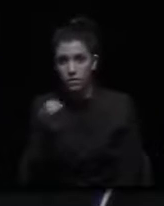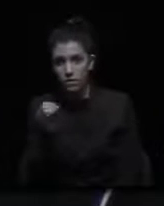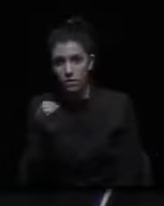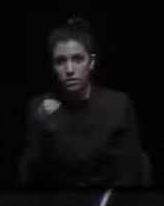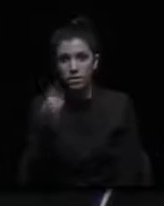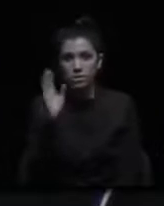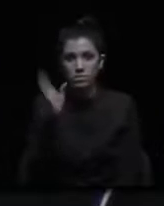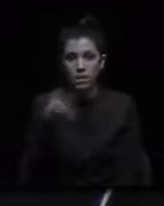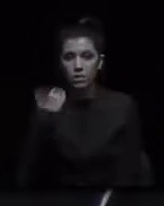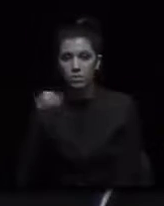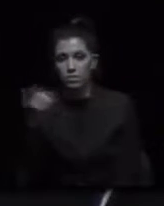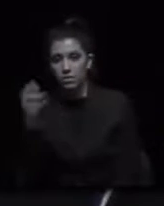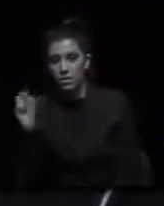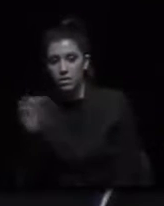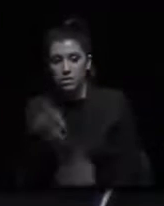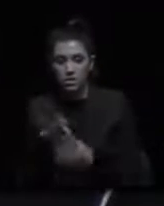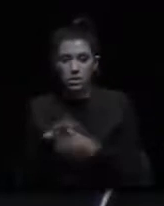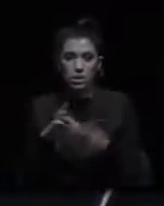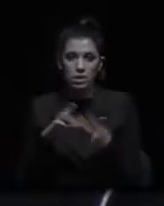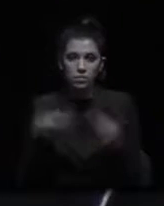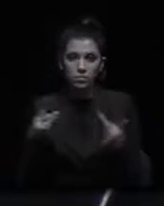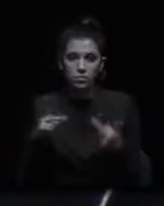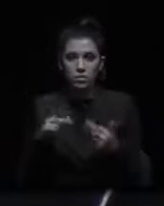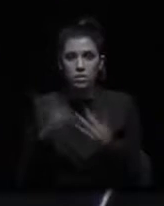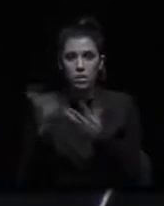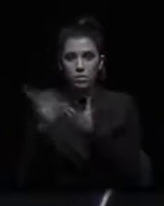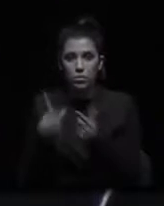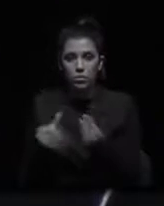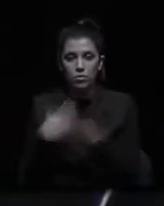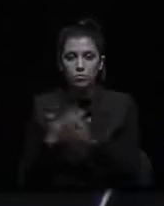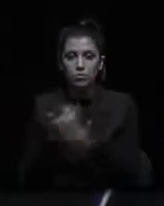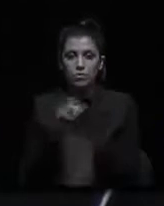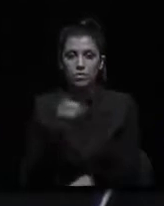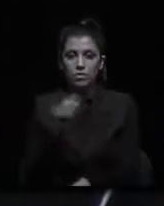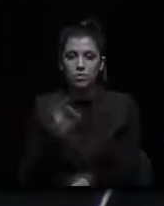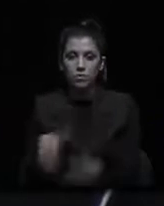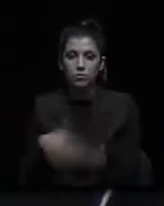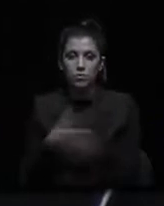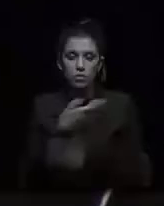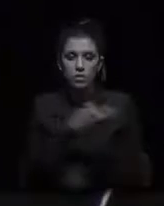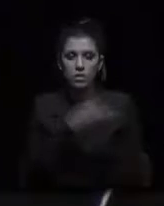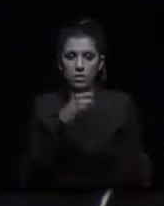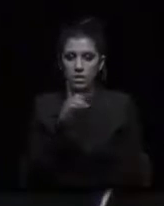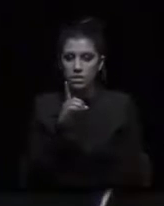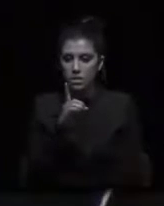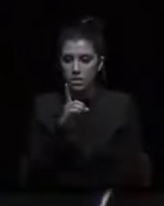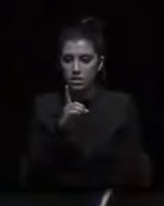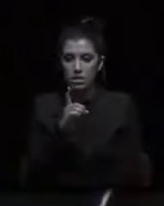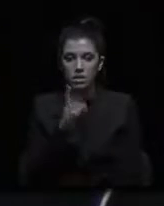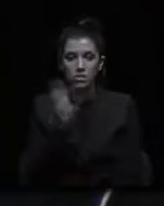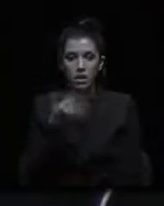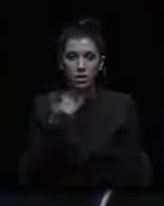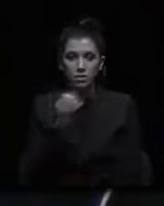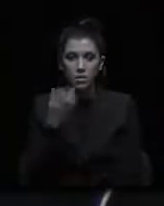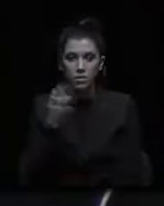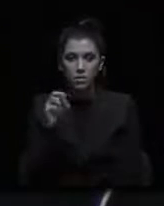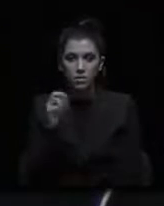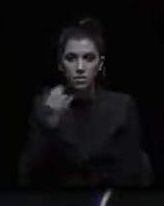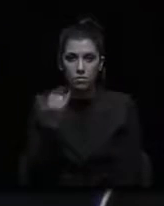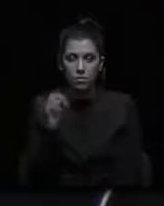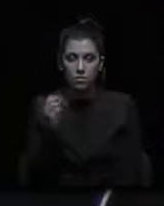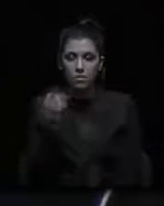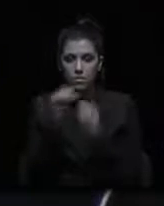à política fiscal do município de Lisboa para 2024. Quanto à proposta número 716 de 2023, é lançada uma derrama